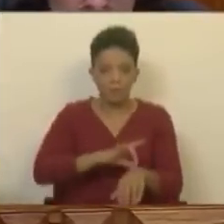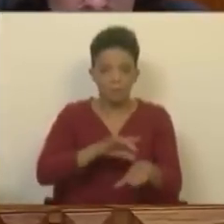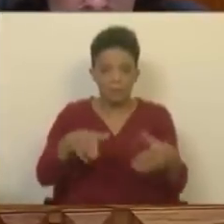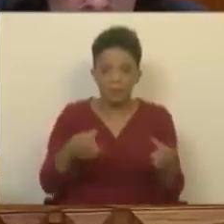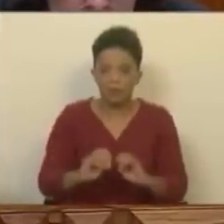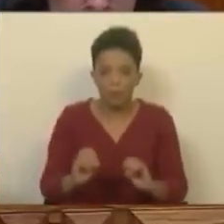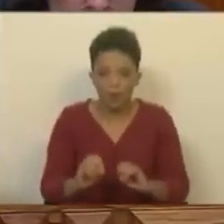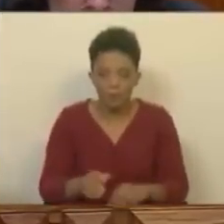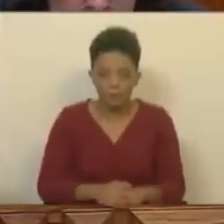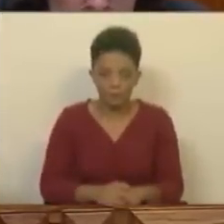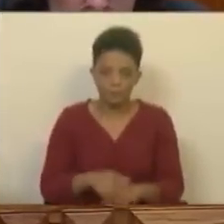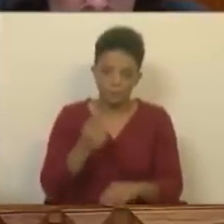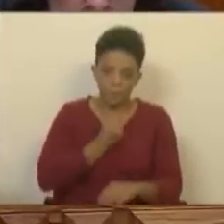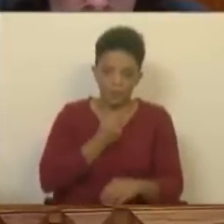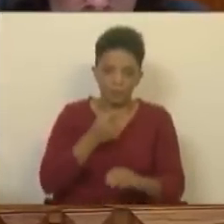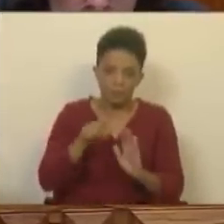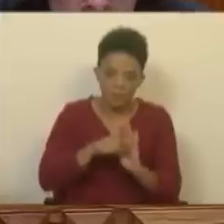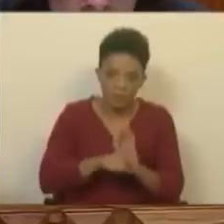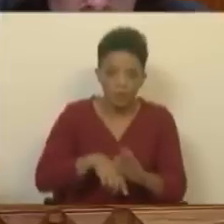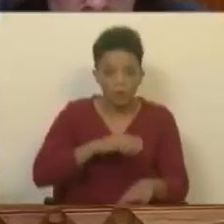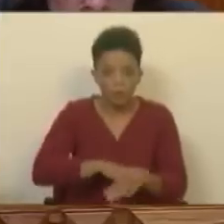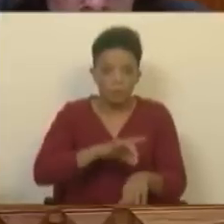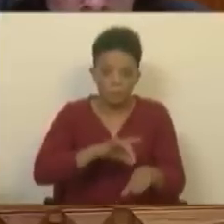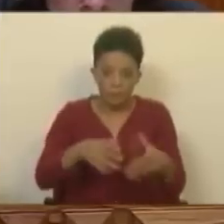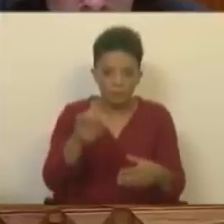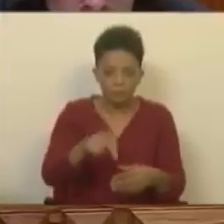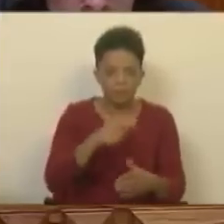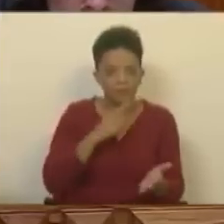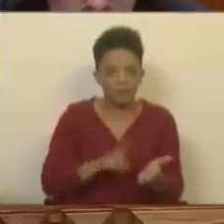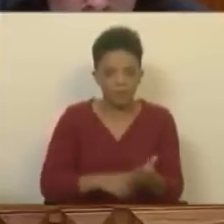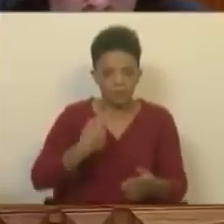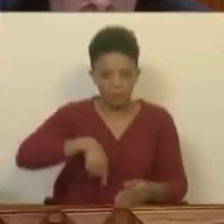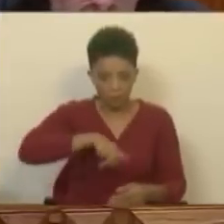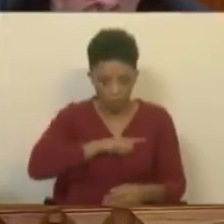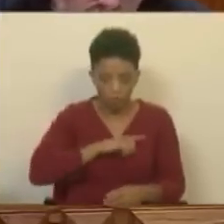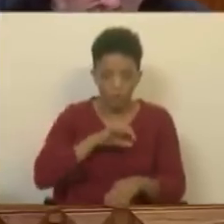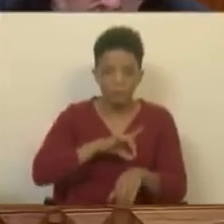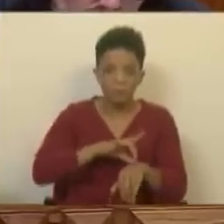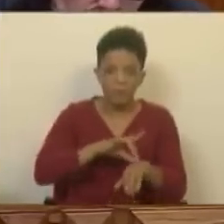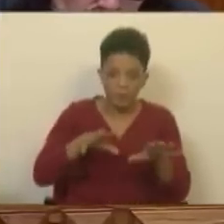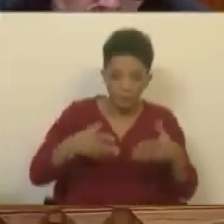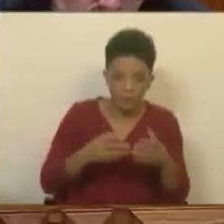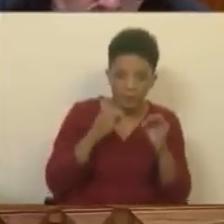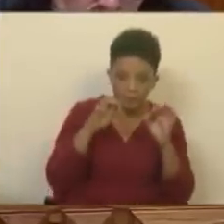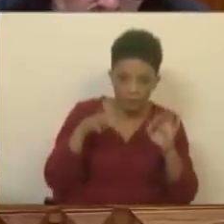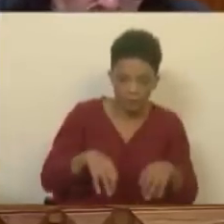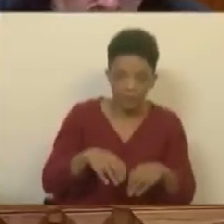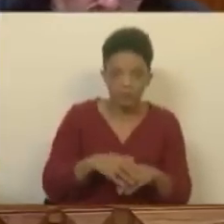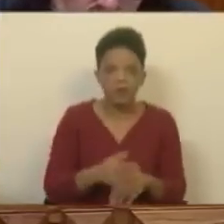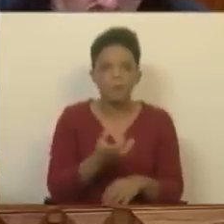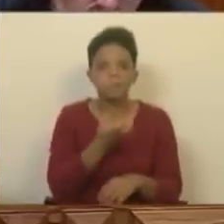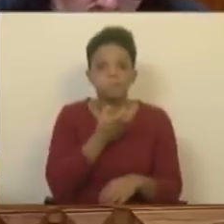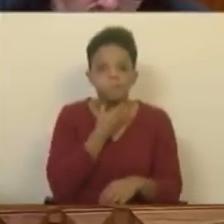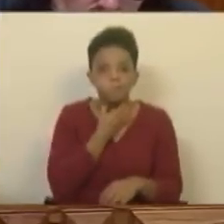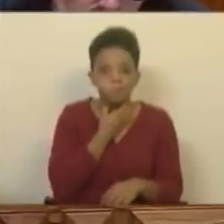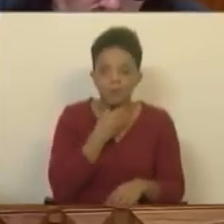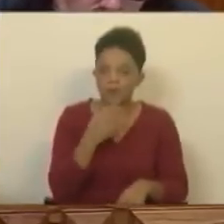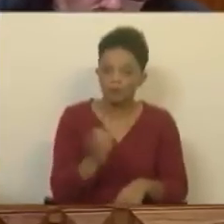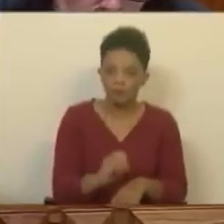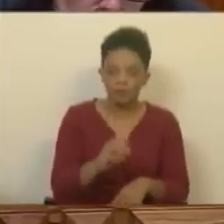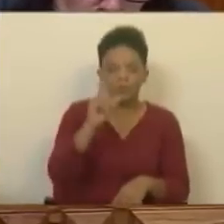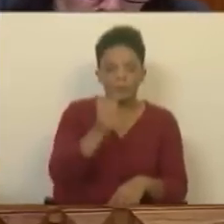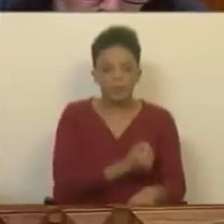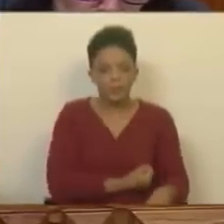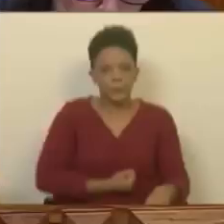pandemia e não direto mas de tomar medidas para enfrentar a pandemia e a verdade é que saímos da pandemia saiu o Robson falências e a onda